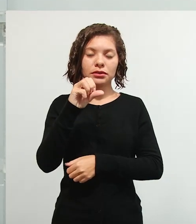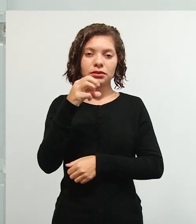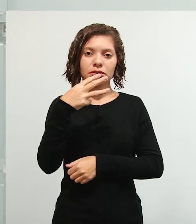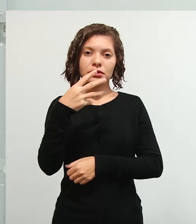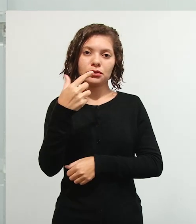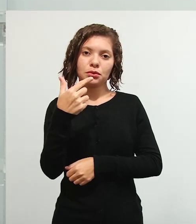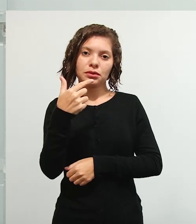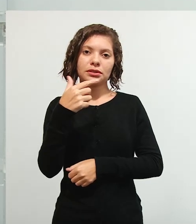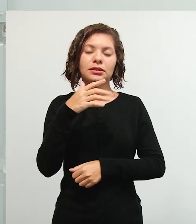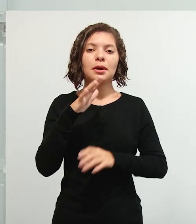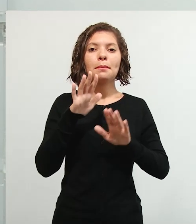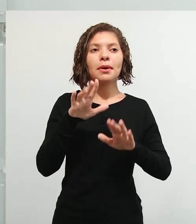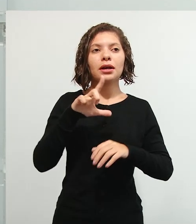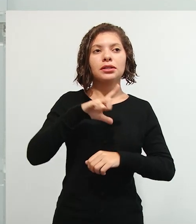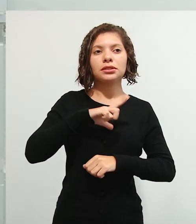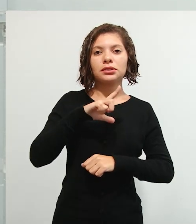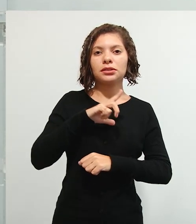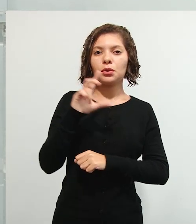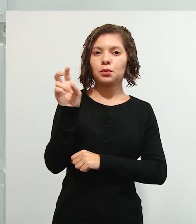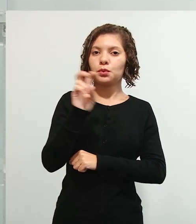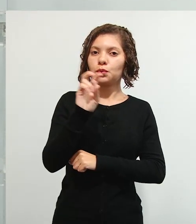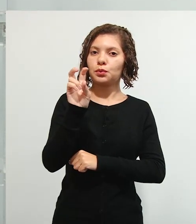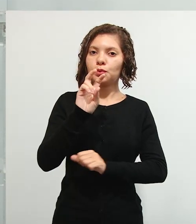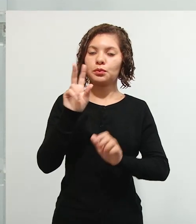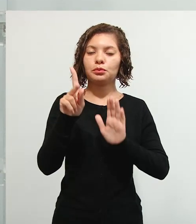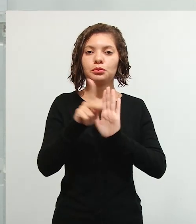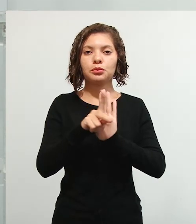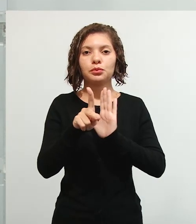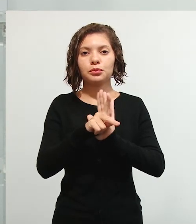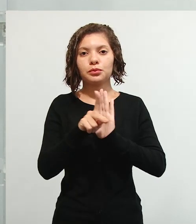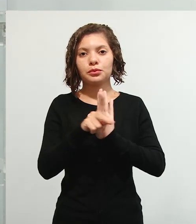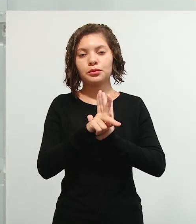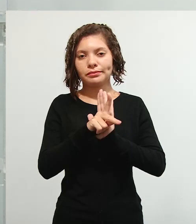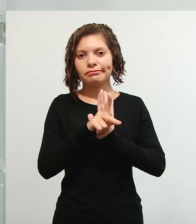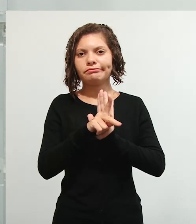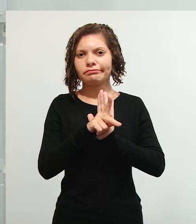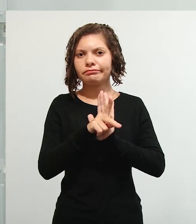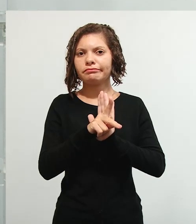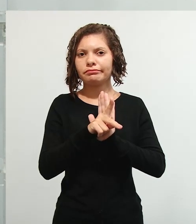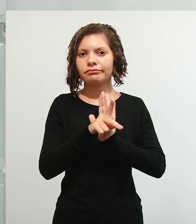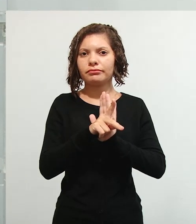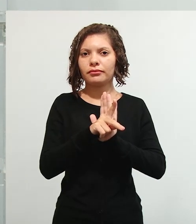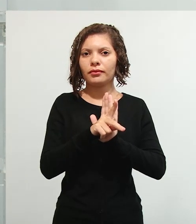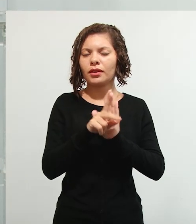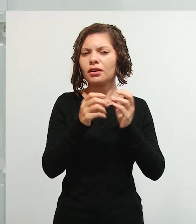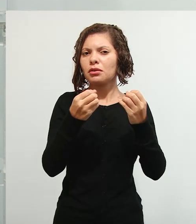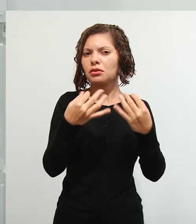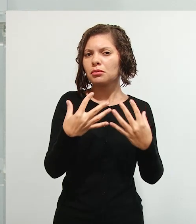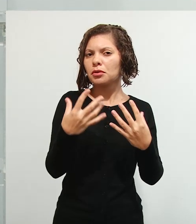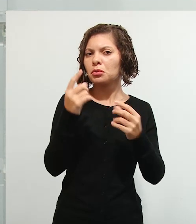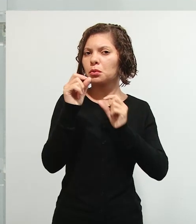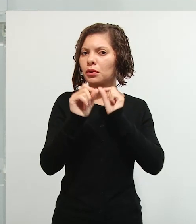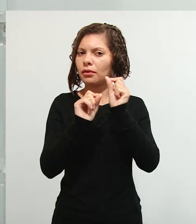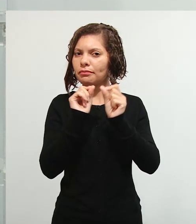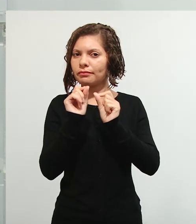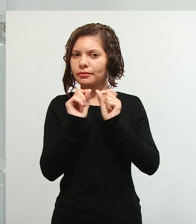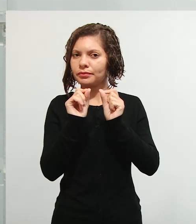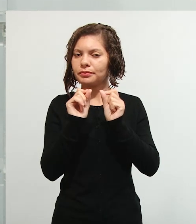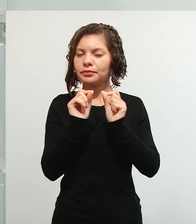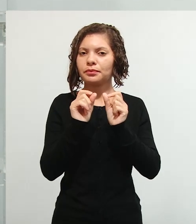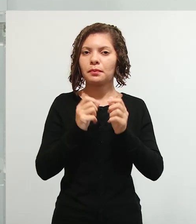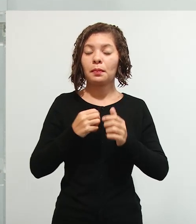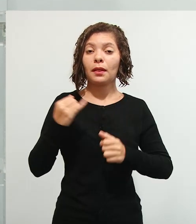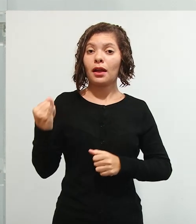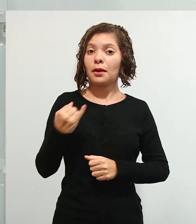1932. Mas tem o 5º princípio que está lá no manifesto e tem que ser olhado de